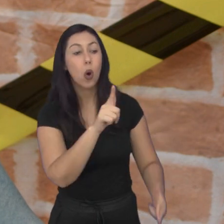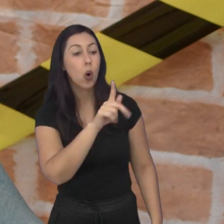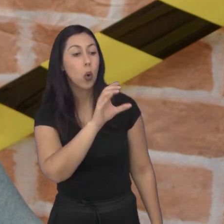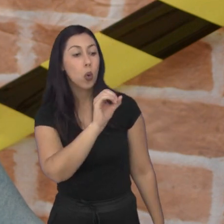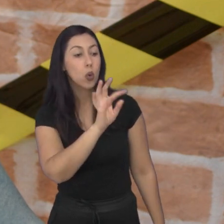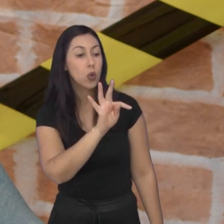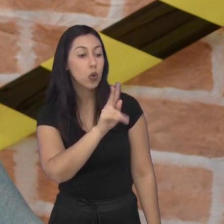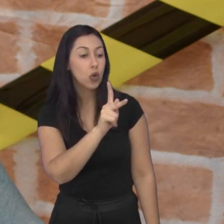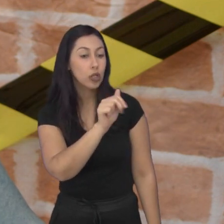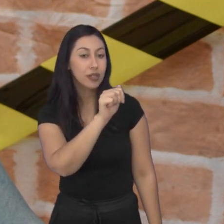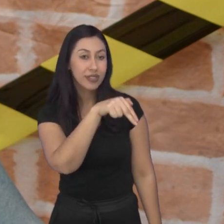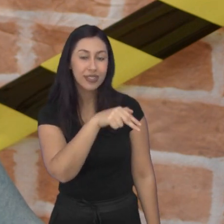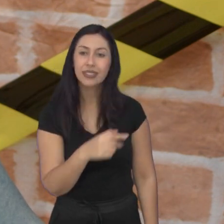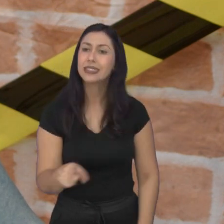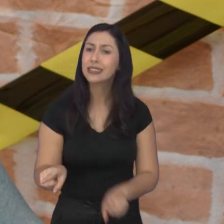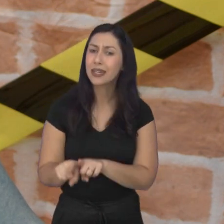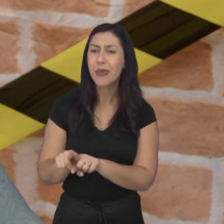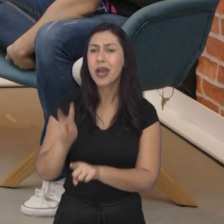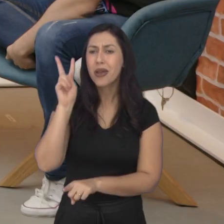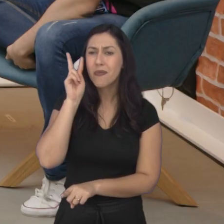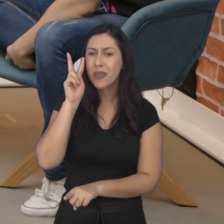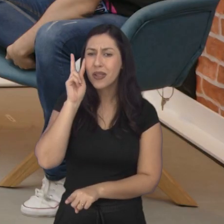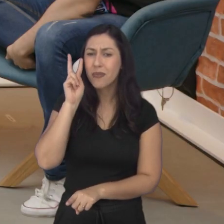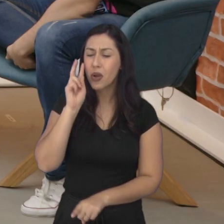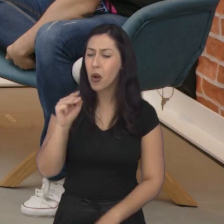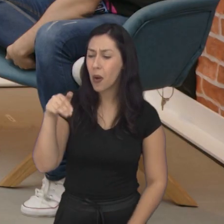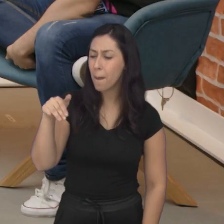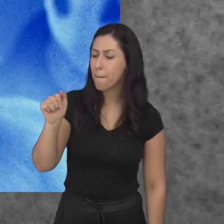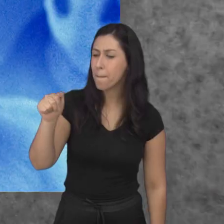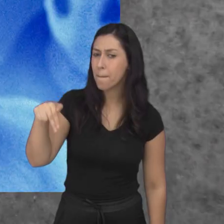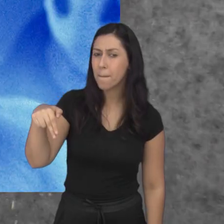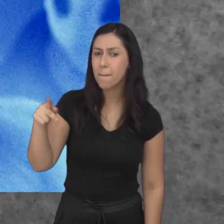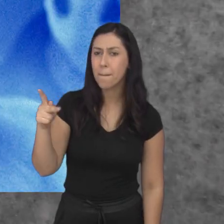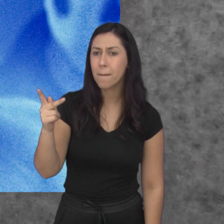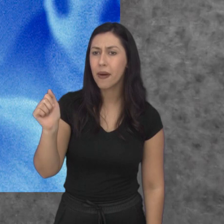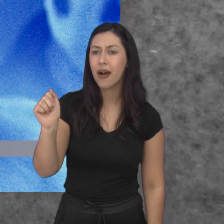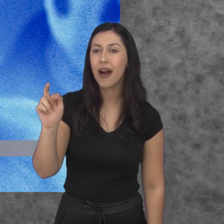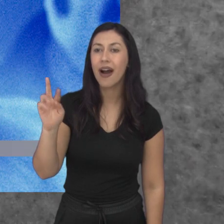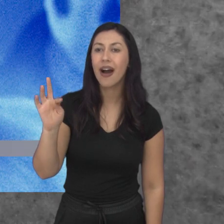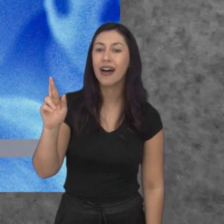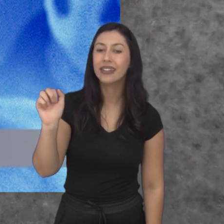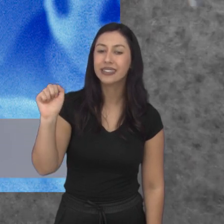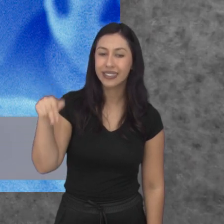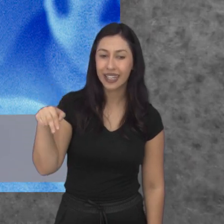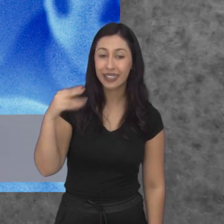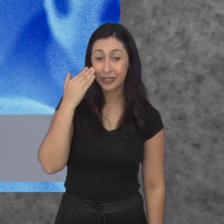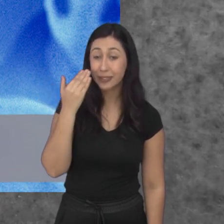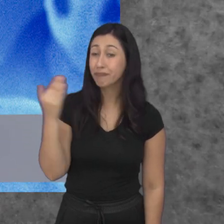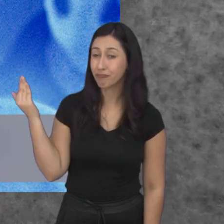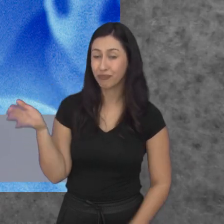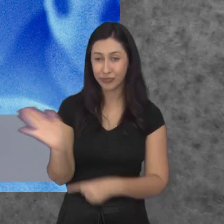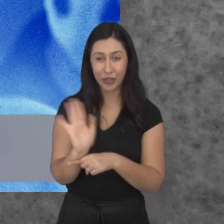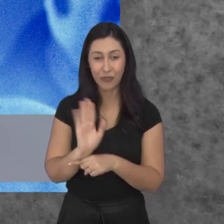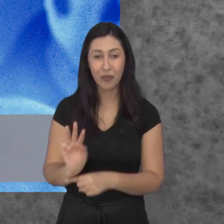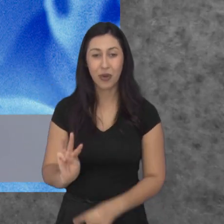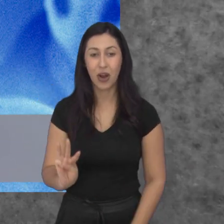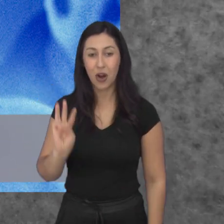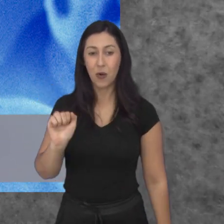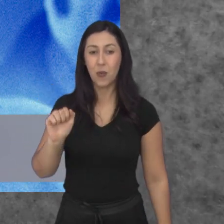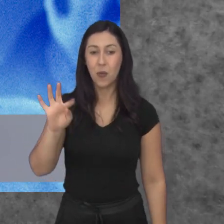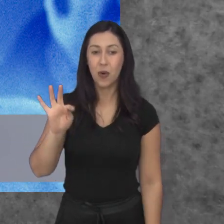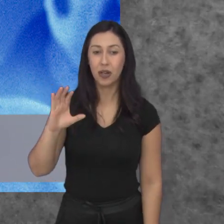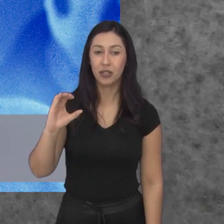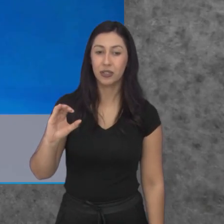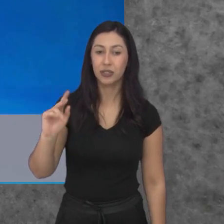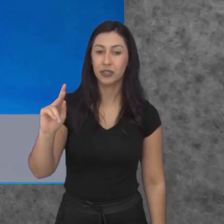sabe? Inclusive, me lembrou o Dr. Manhattan, esse tom de azul. O Dr. Manhattan do Watchmen, para quem já leu.